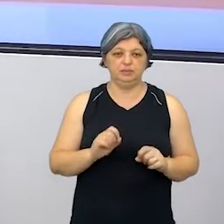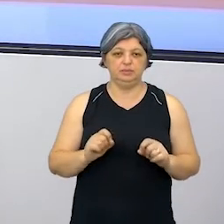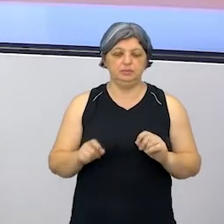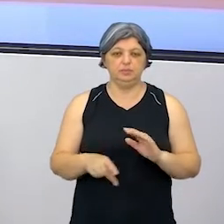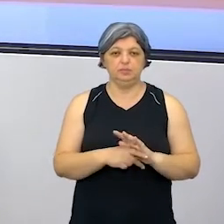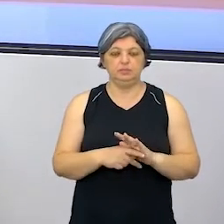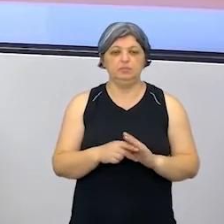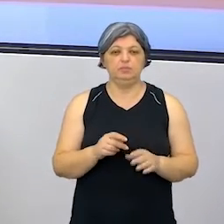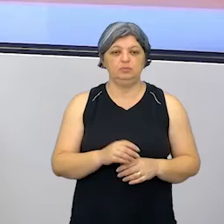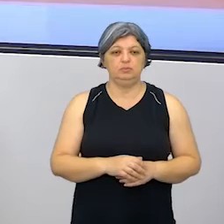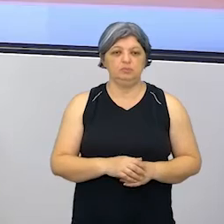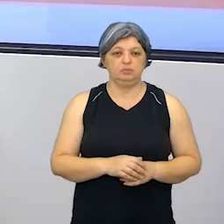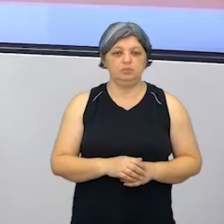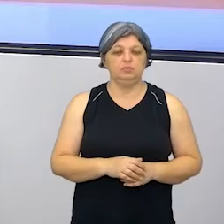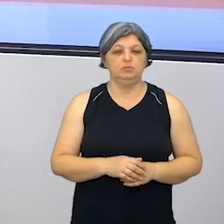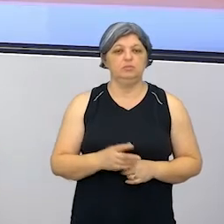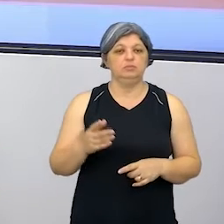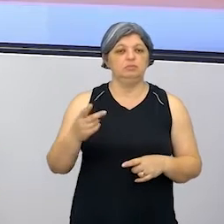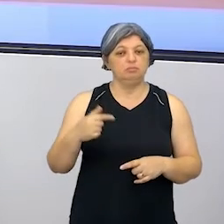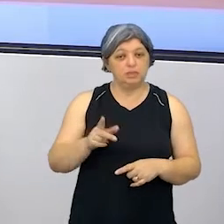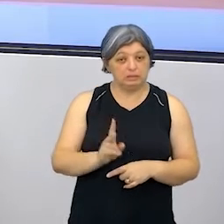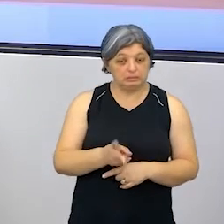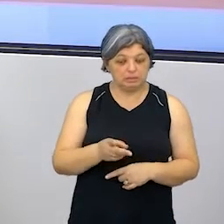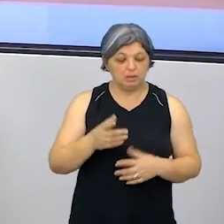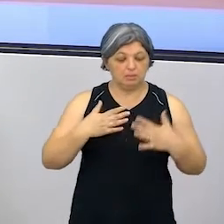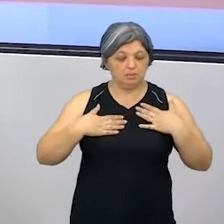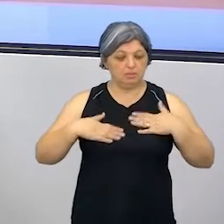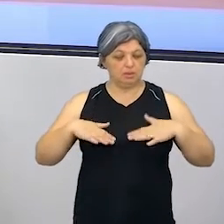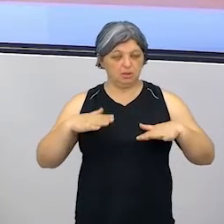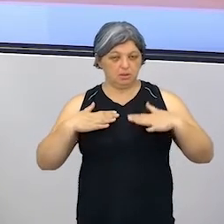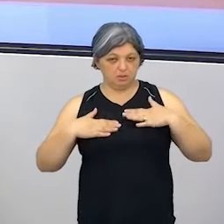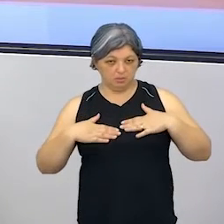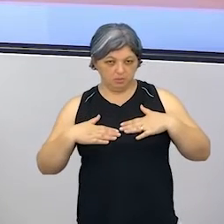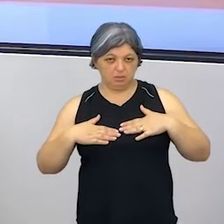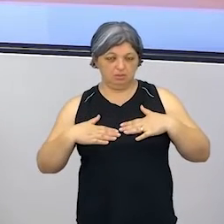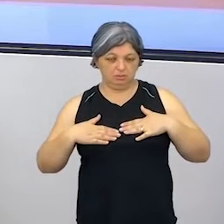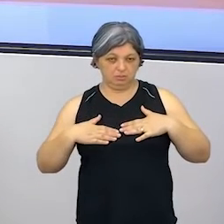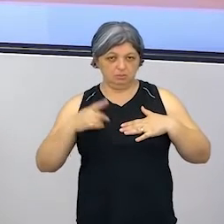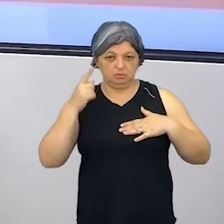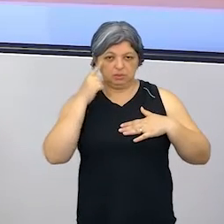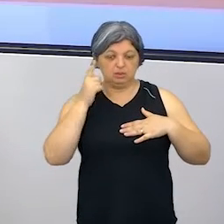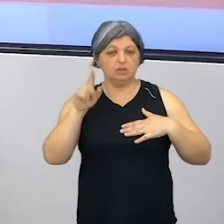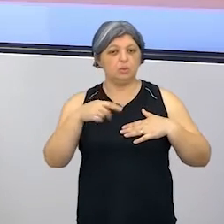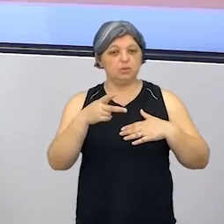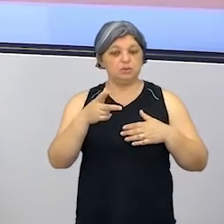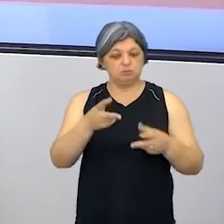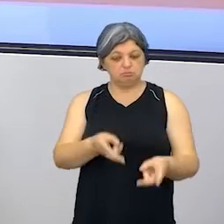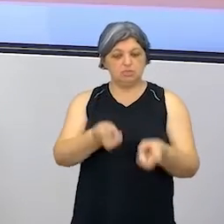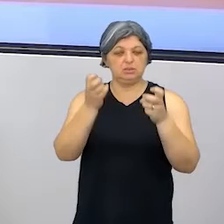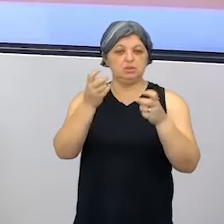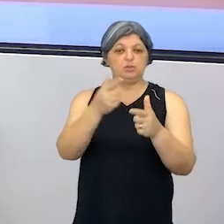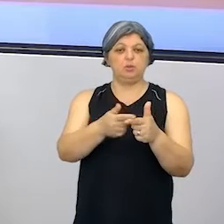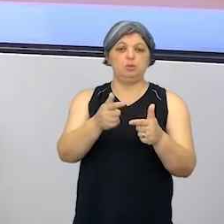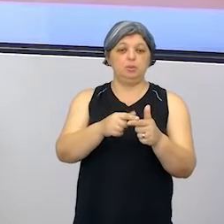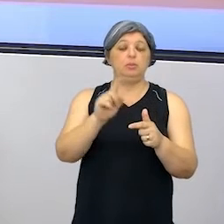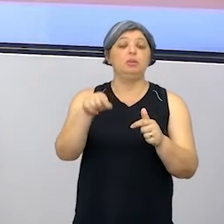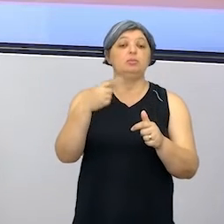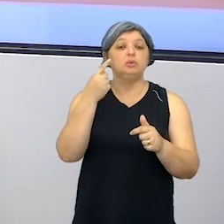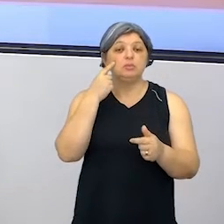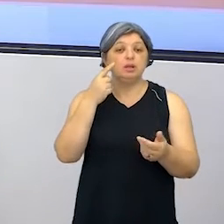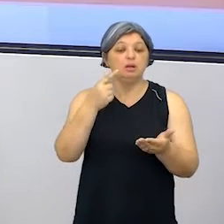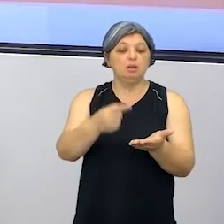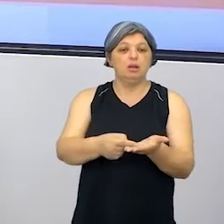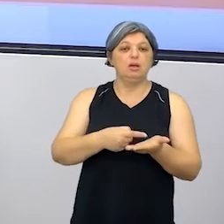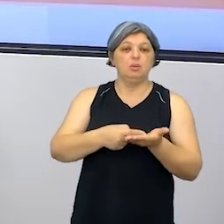respiração, para que eles procurem se acalmar e aí identificar o problema e entrar num consenso, né? E